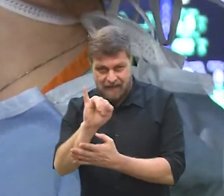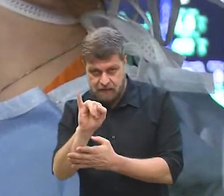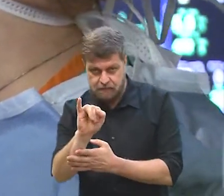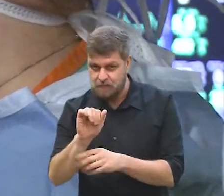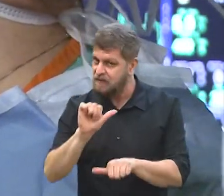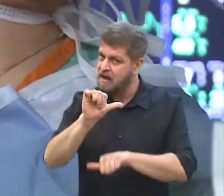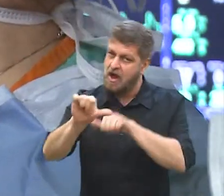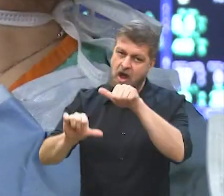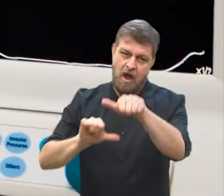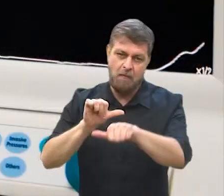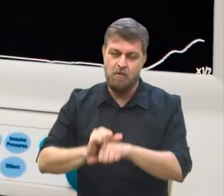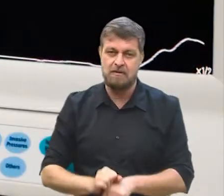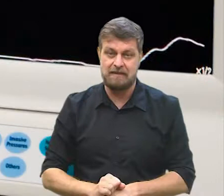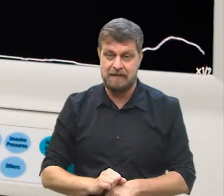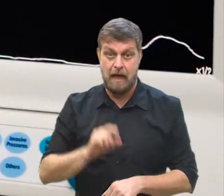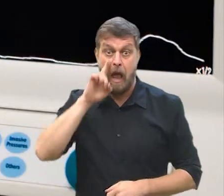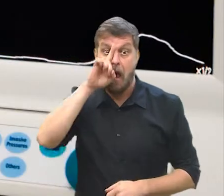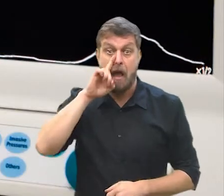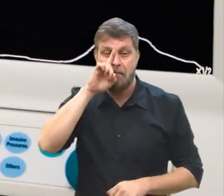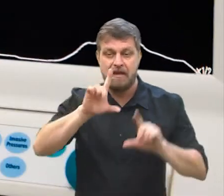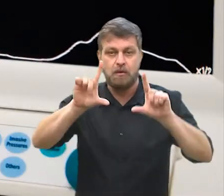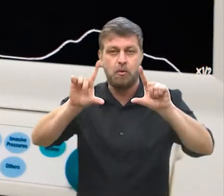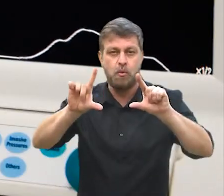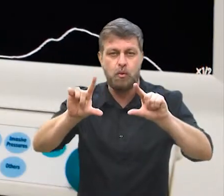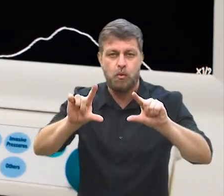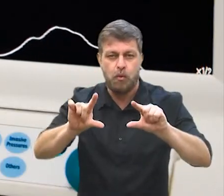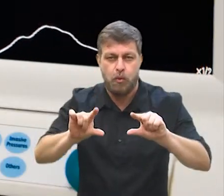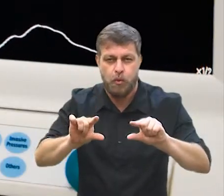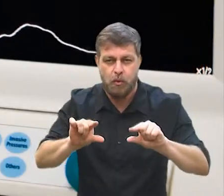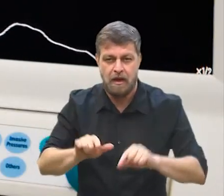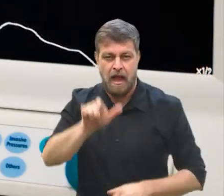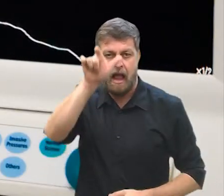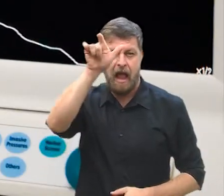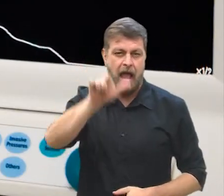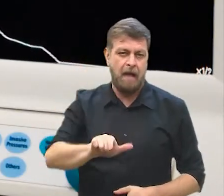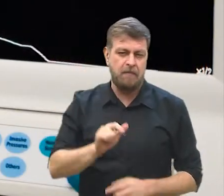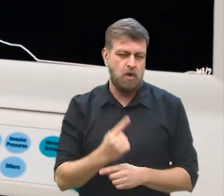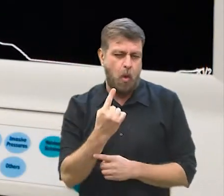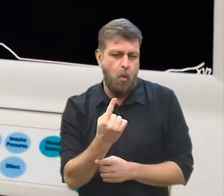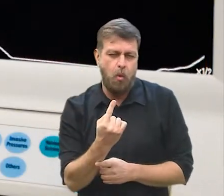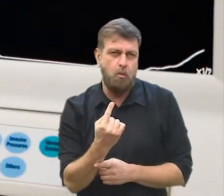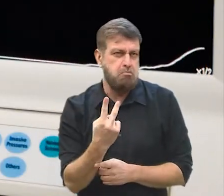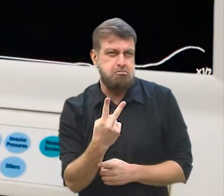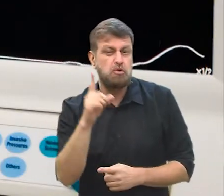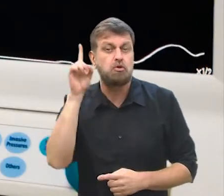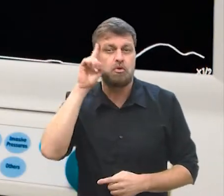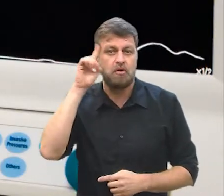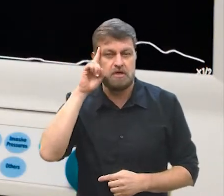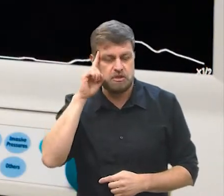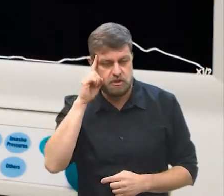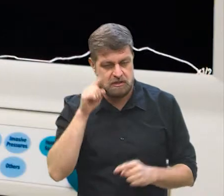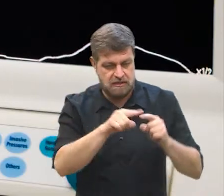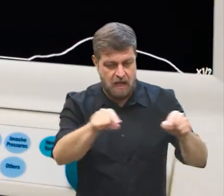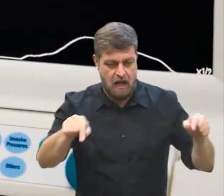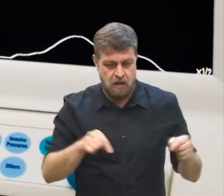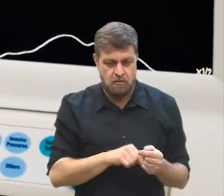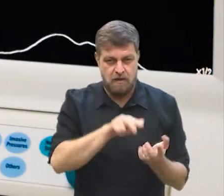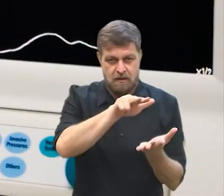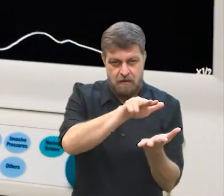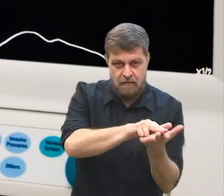esse risco, né? E o paciente consegue ter alta com às vezes no máximo 2 dias, ele vai para o quarto, ele não faz